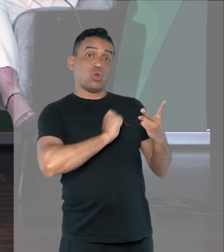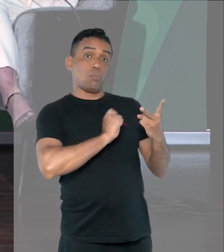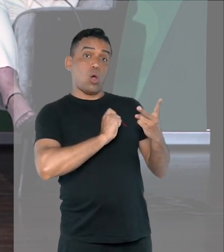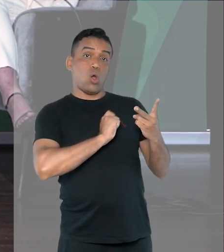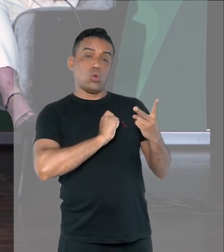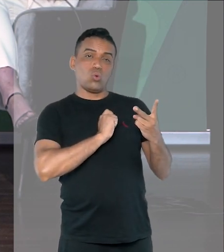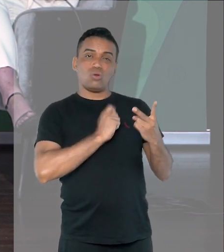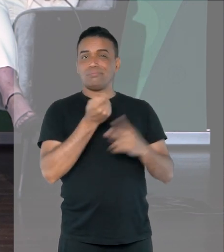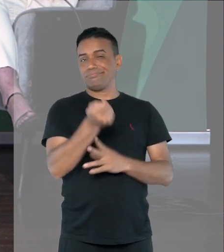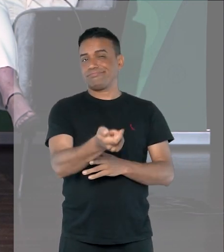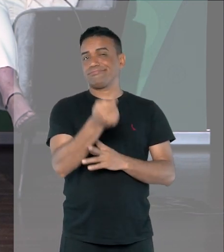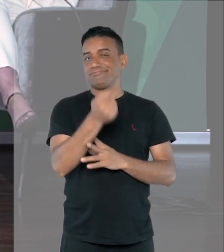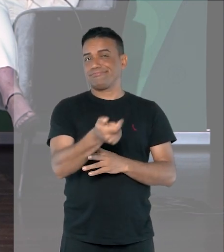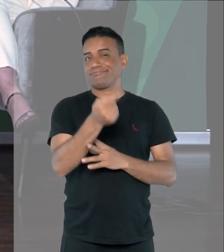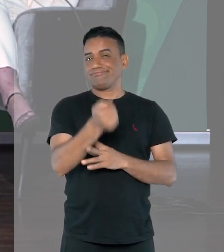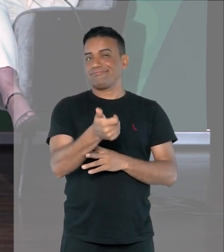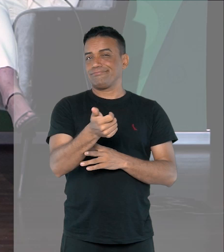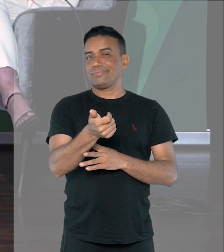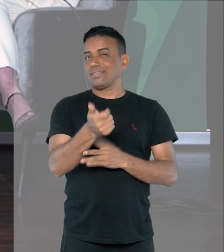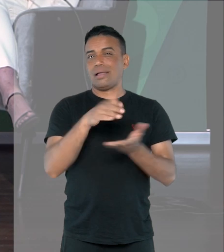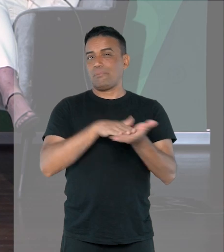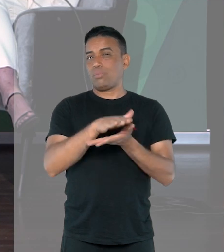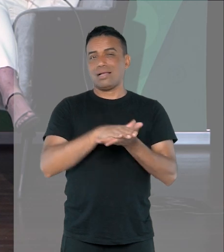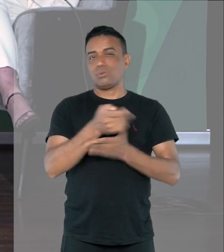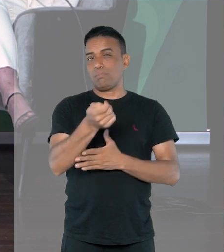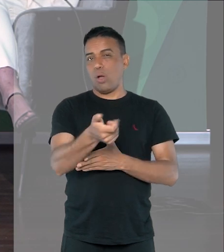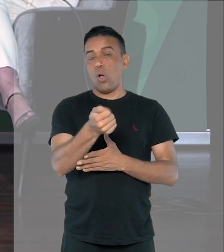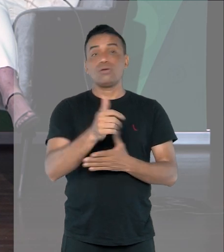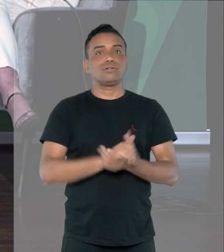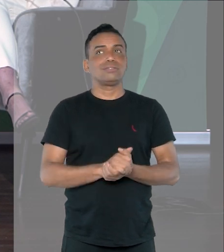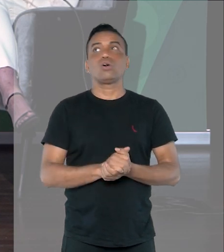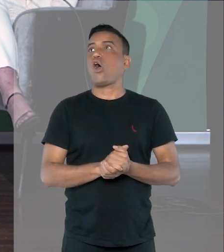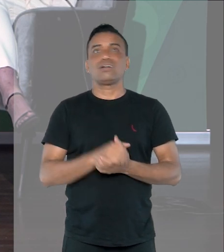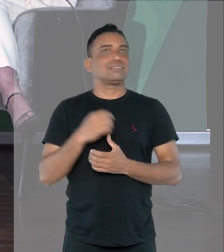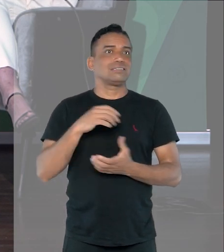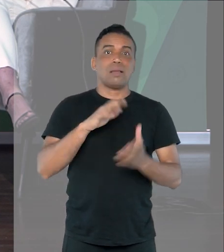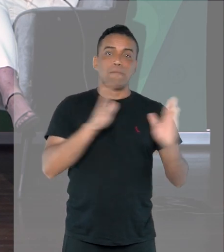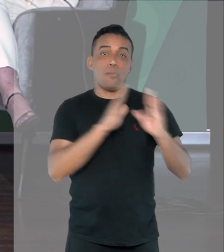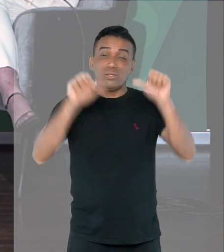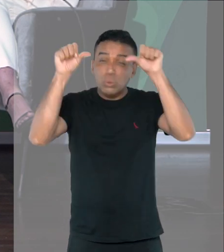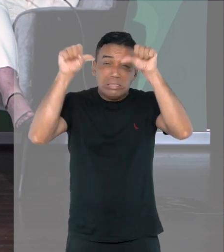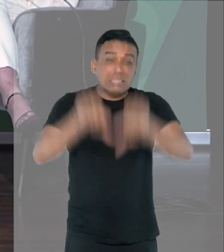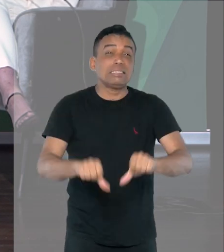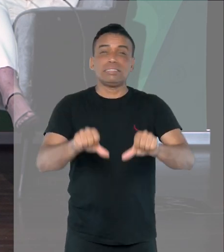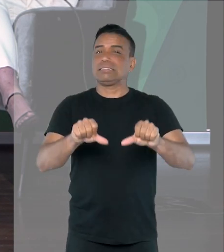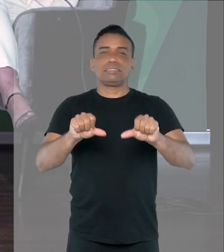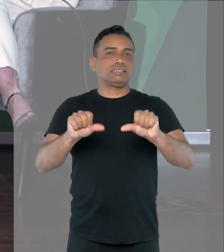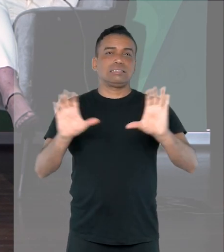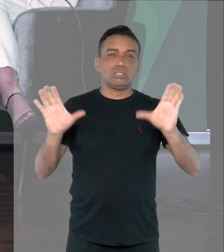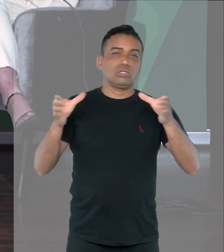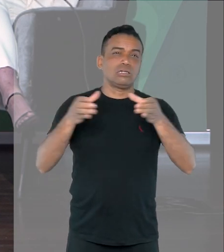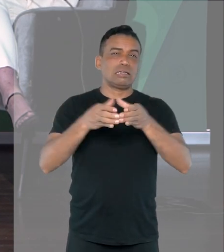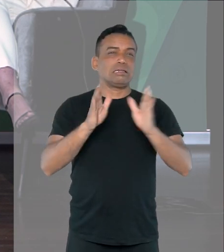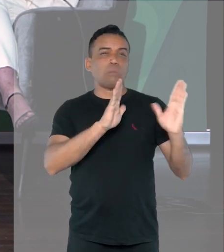pouco, muito pouco. Então, nós estamos numa crise, eu acho, geracional, da maior importância, e eu